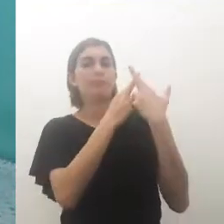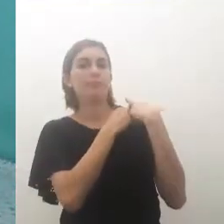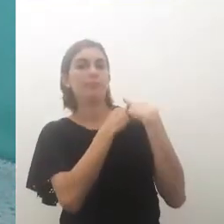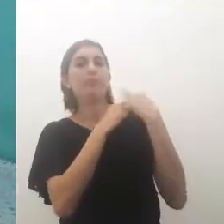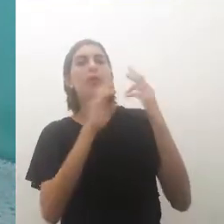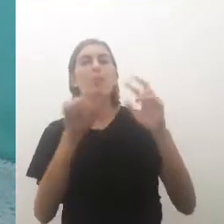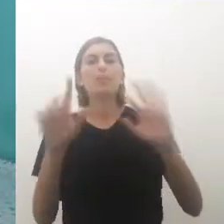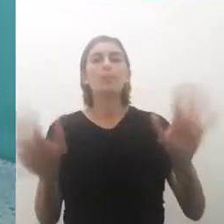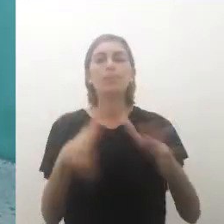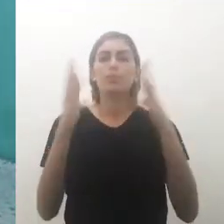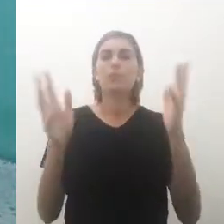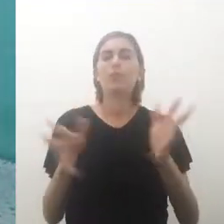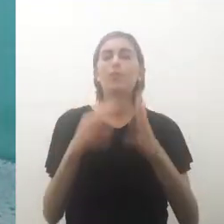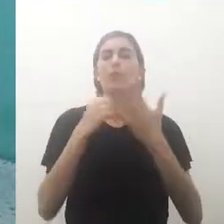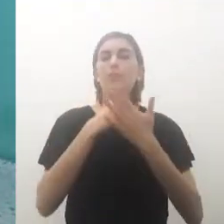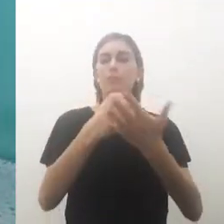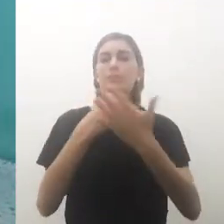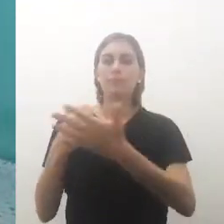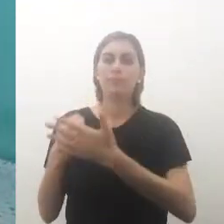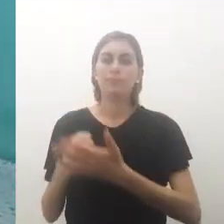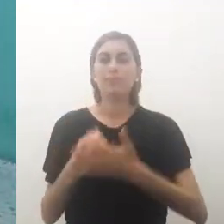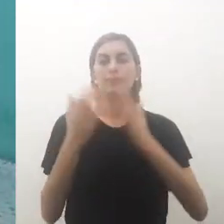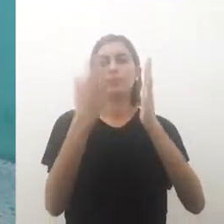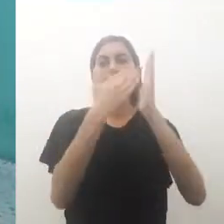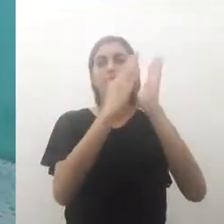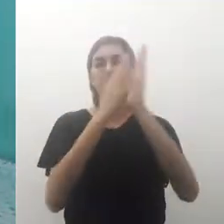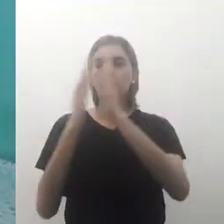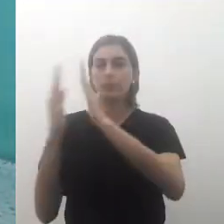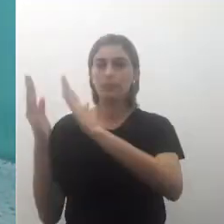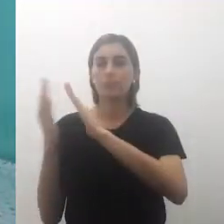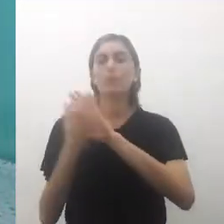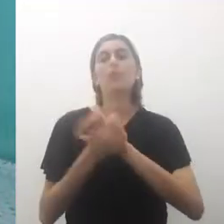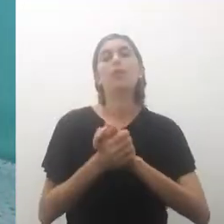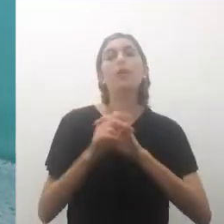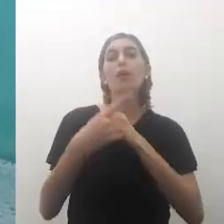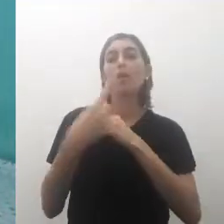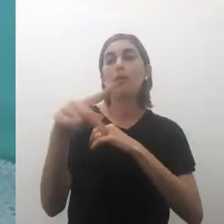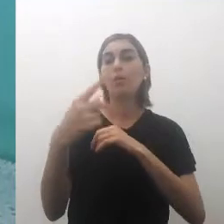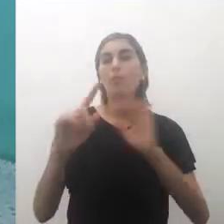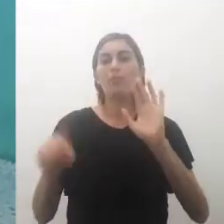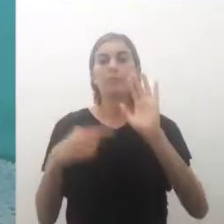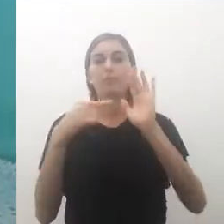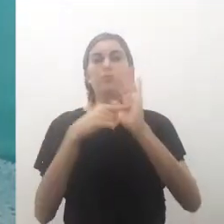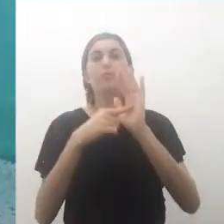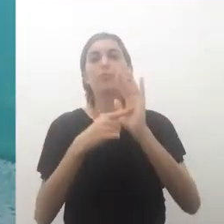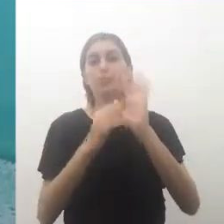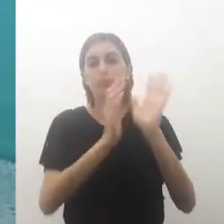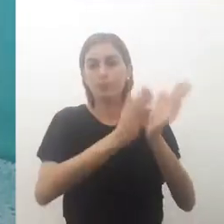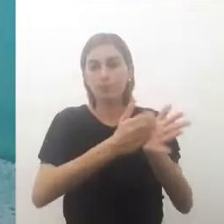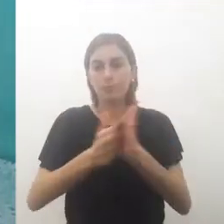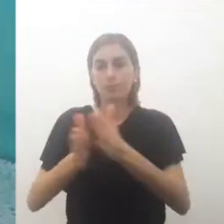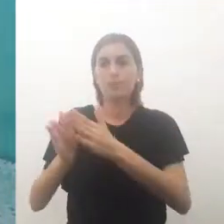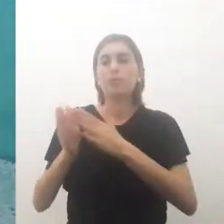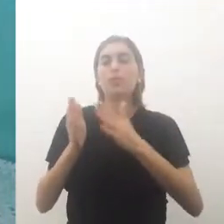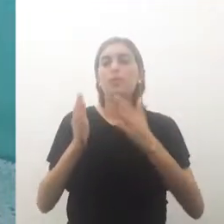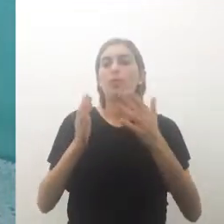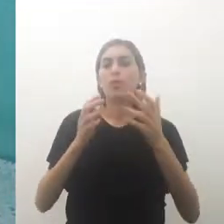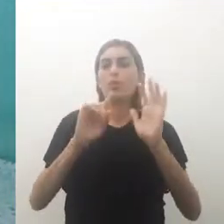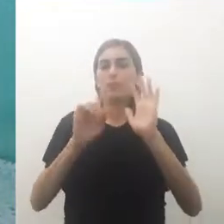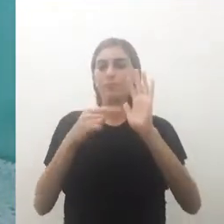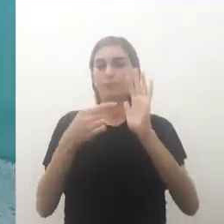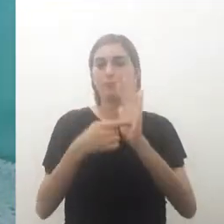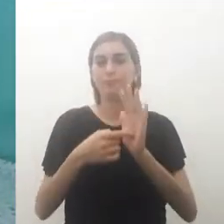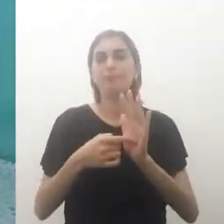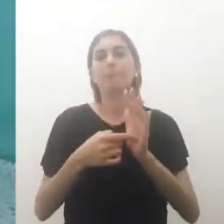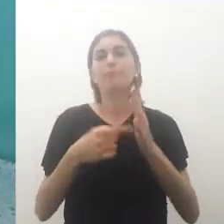sua função é promover o apoio aos bibliotecários, às bibliotecárias, para que os objetivos da organização,